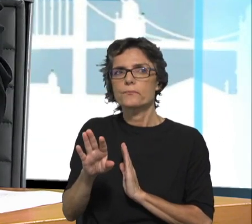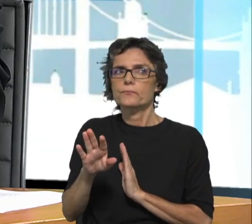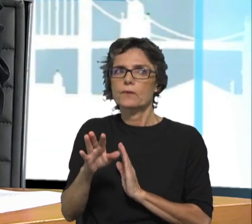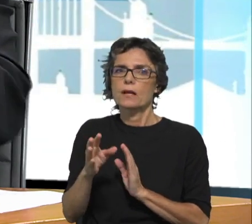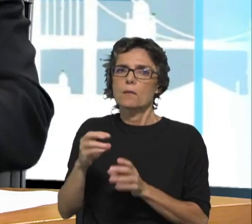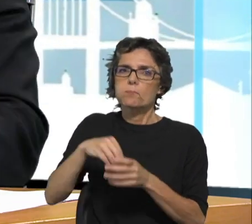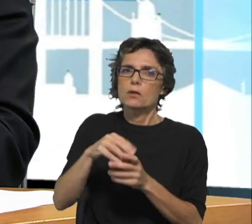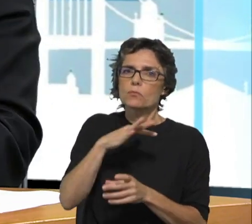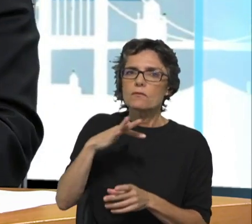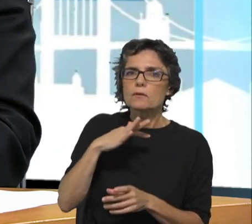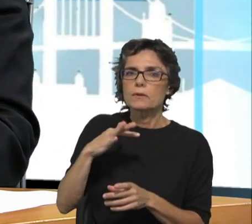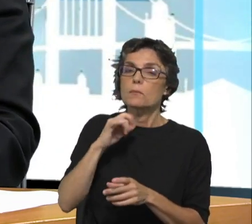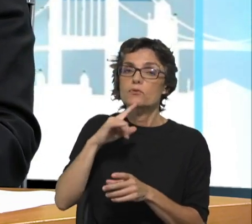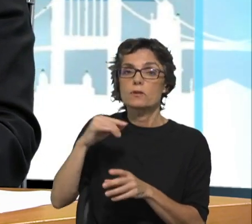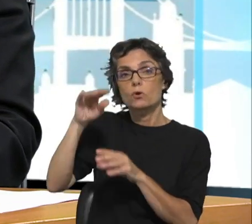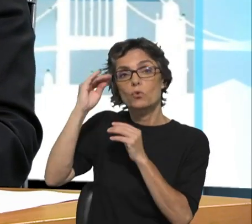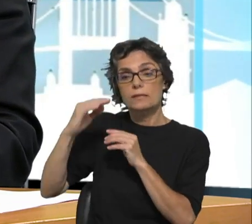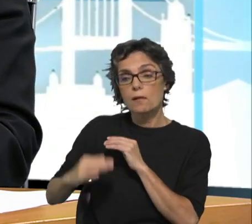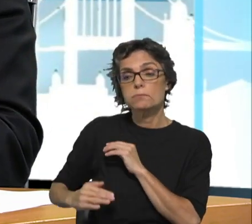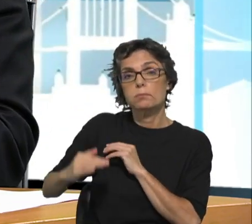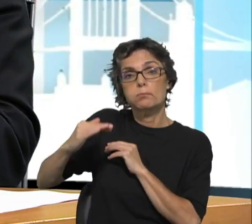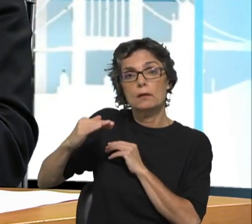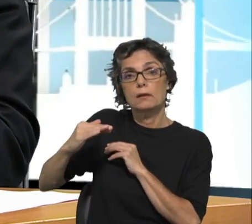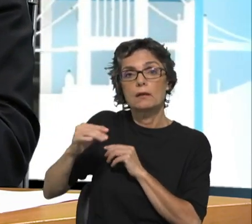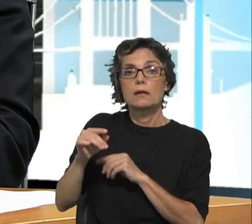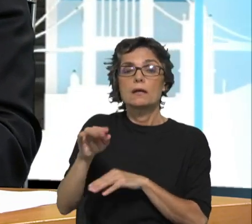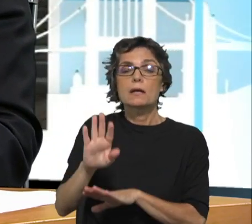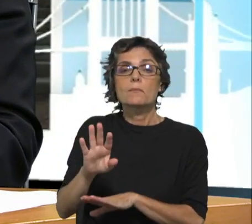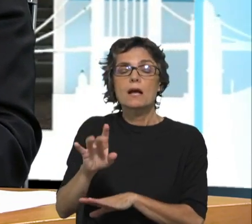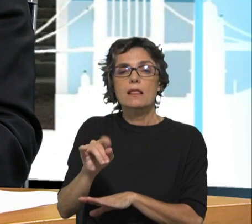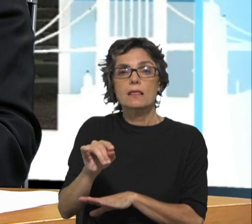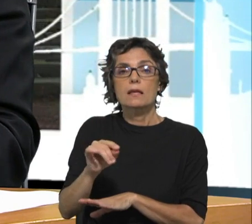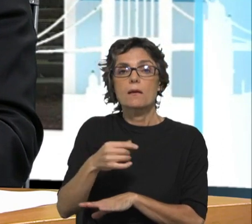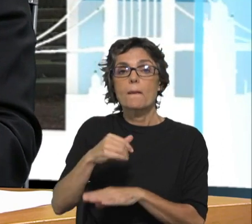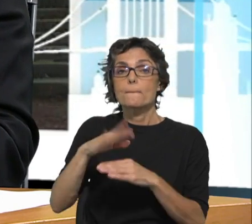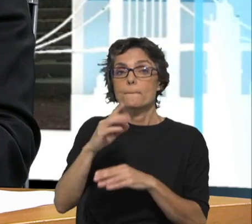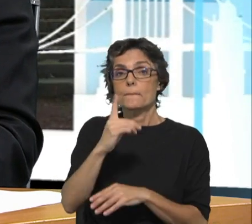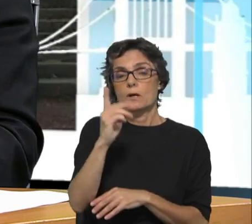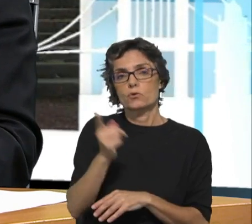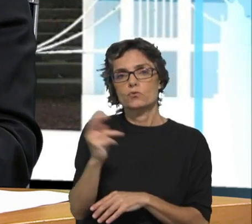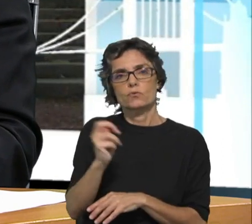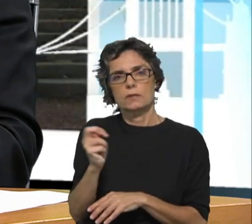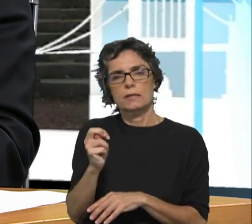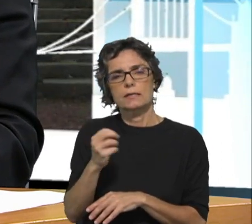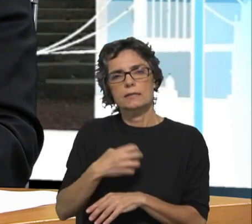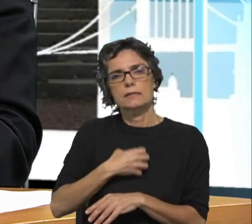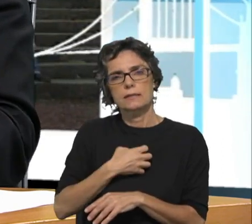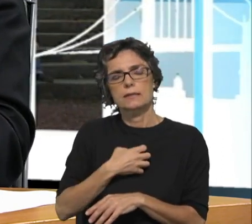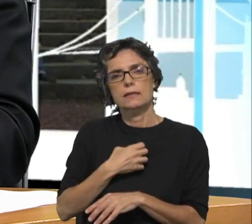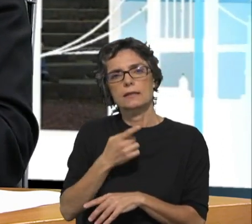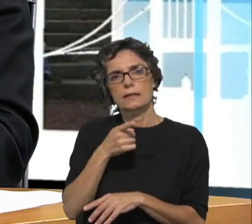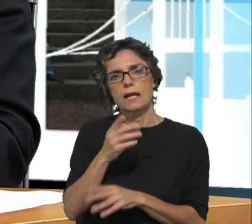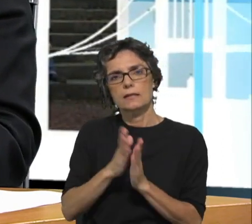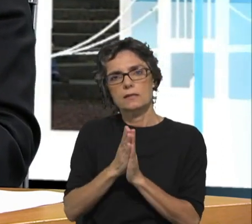uma continuidade familiar, mas para mais de um terço deles encontram na religião um sentido para a vida, o que é